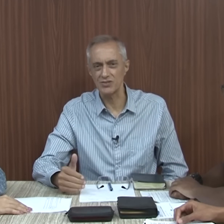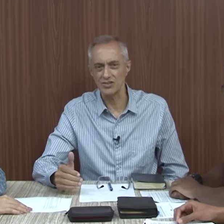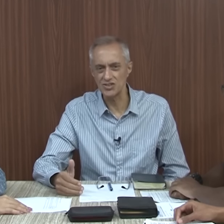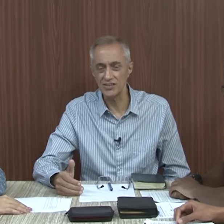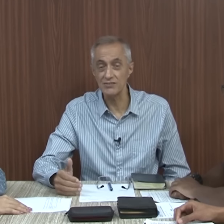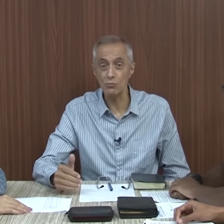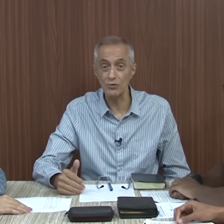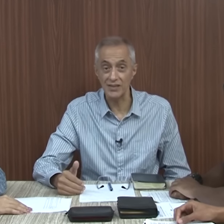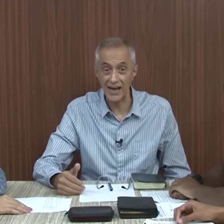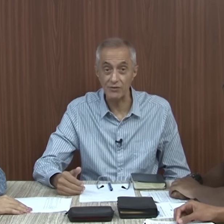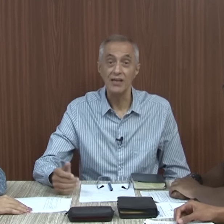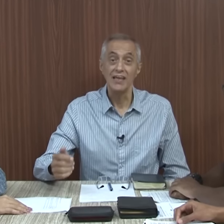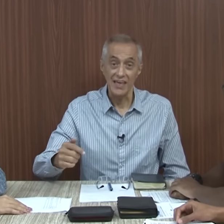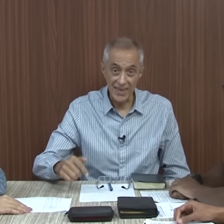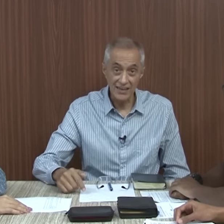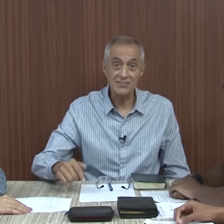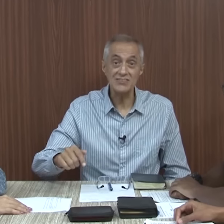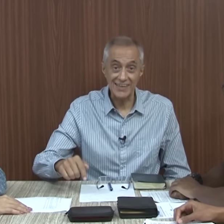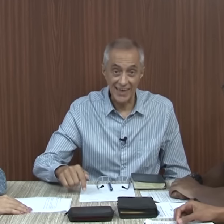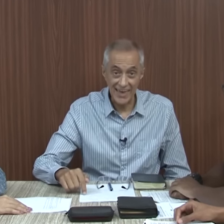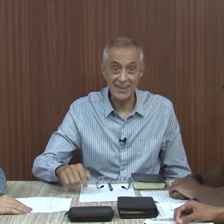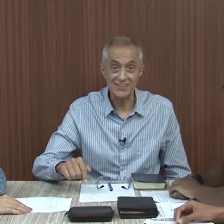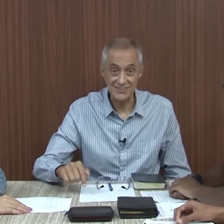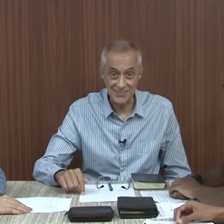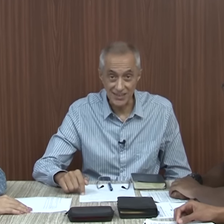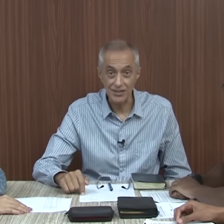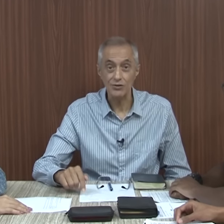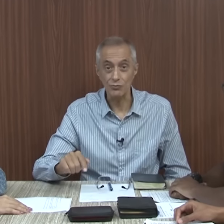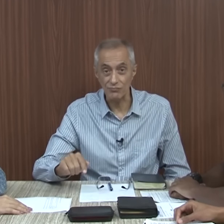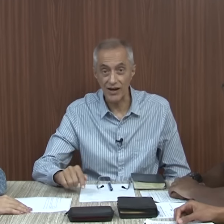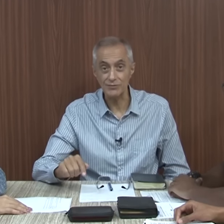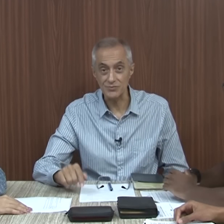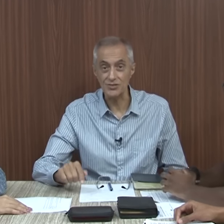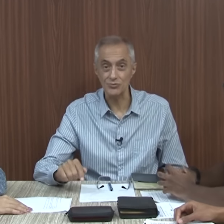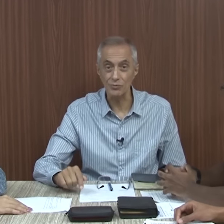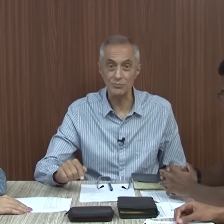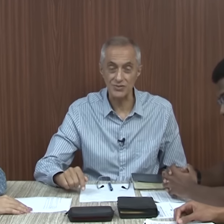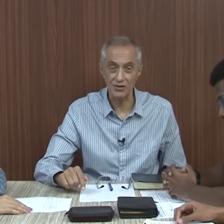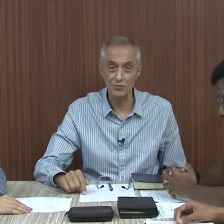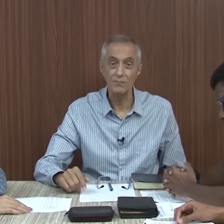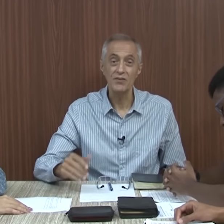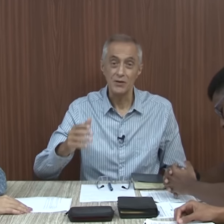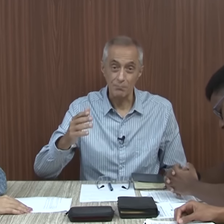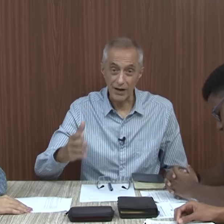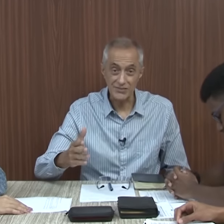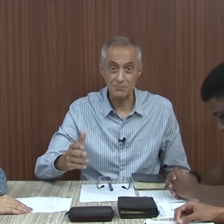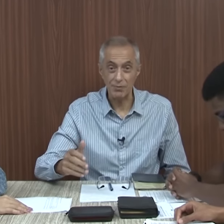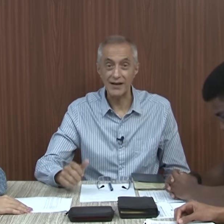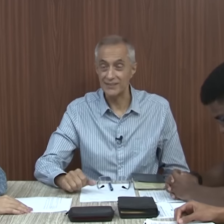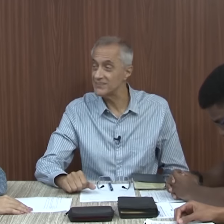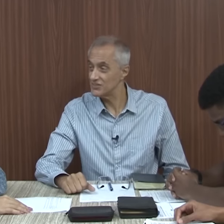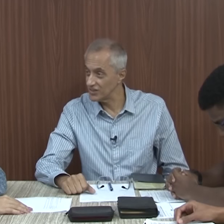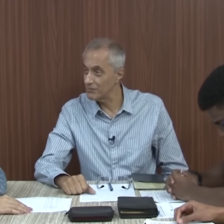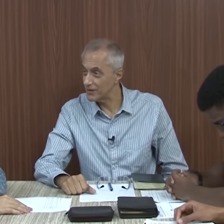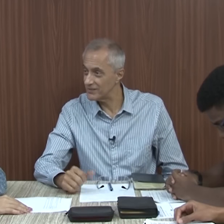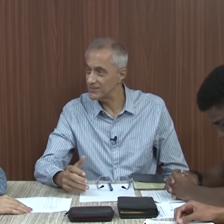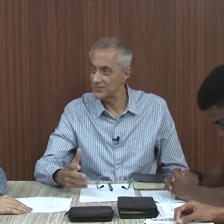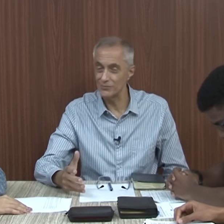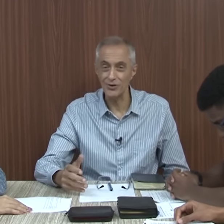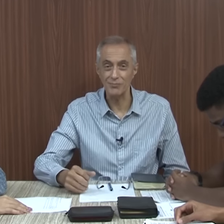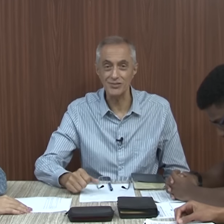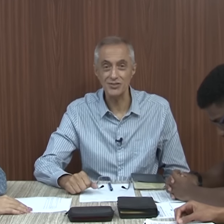são constrangidas, ao contrário, elas querem sim, louvado seja o nome do Senhor. Amém. Participar dessa